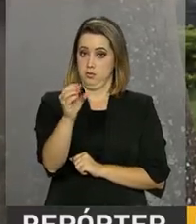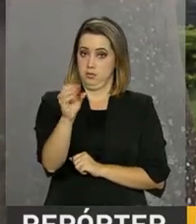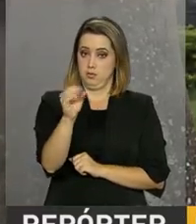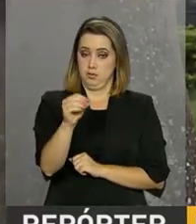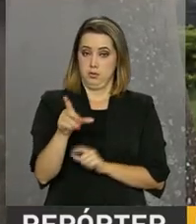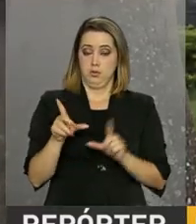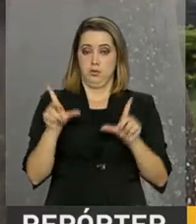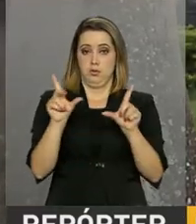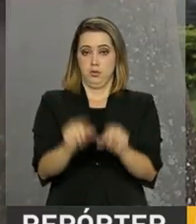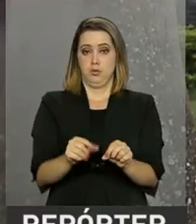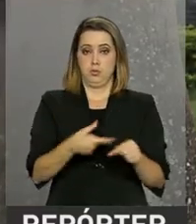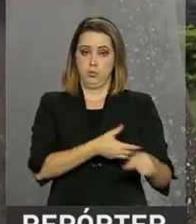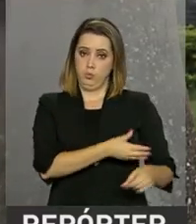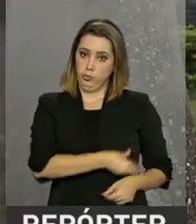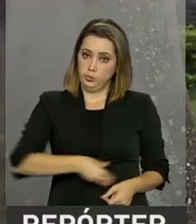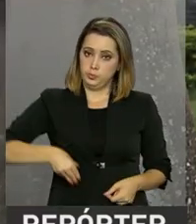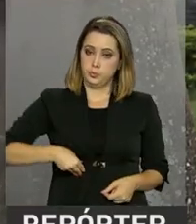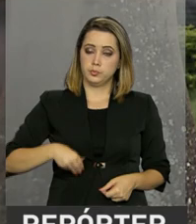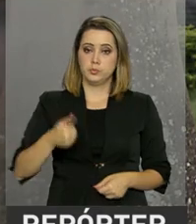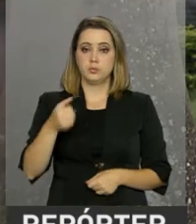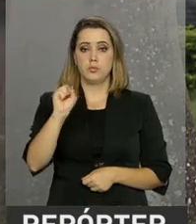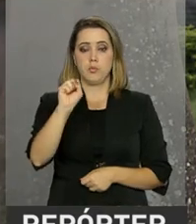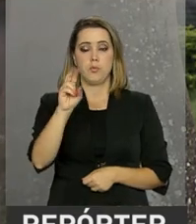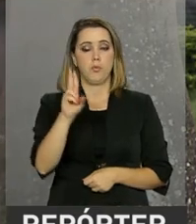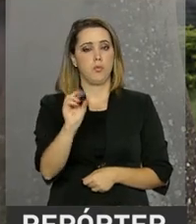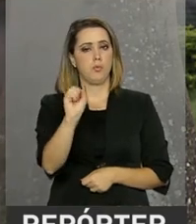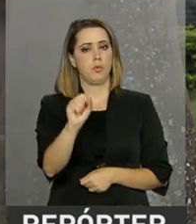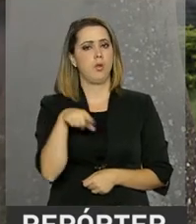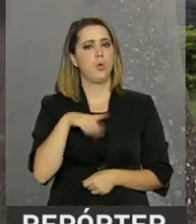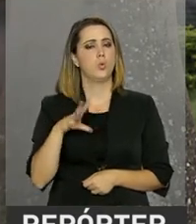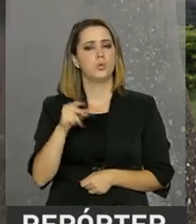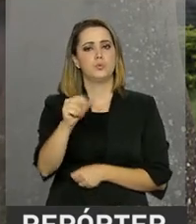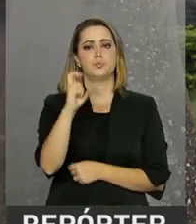de redução do estômago pelo SUS, ao custo total de